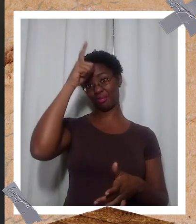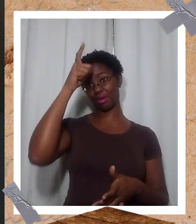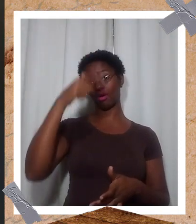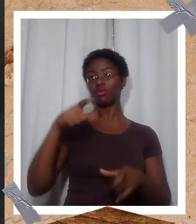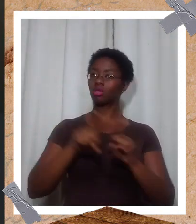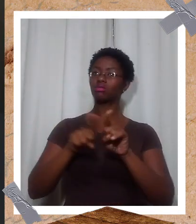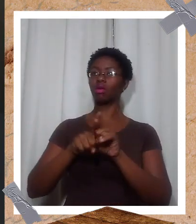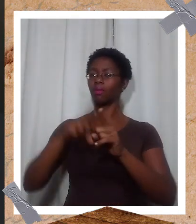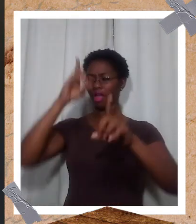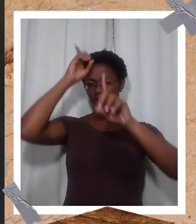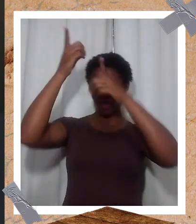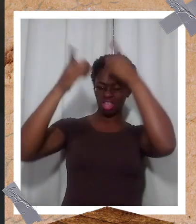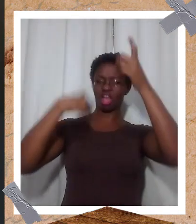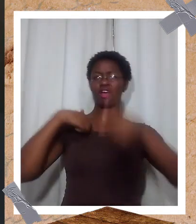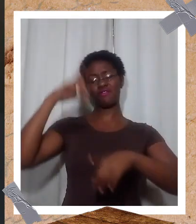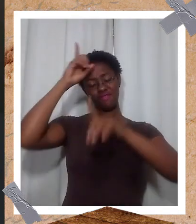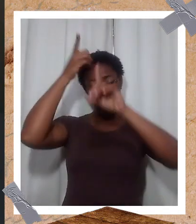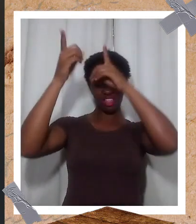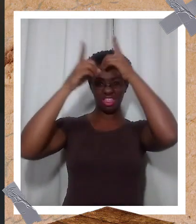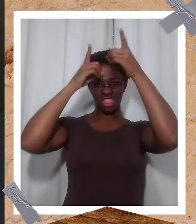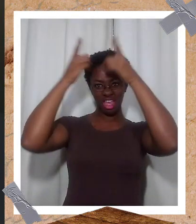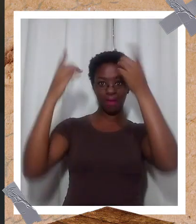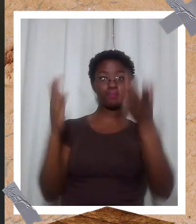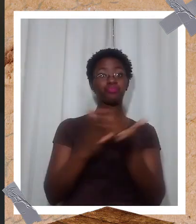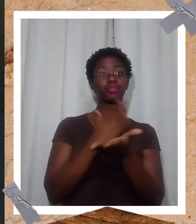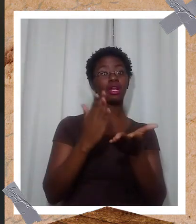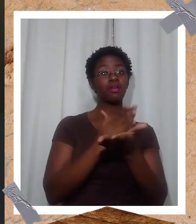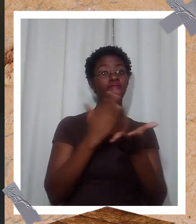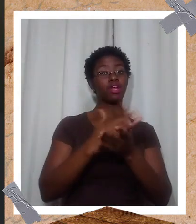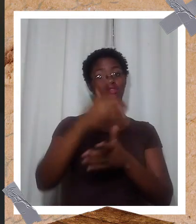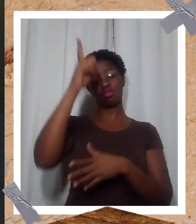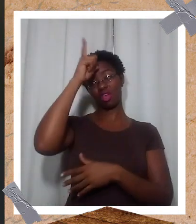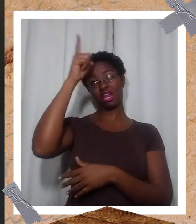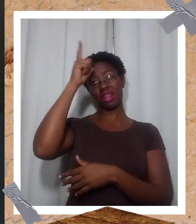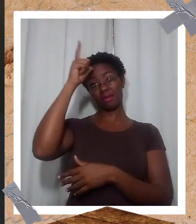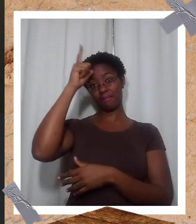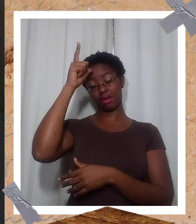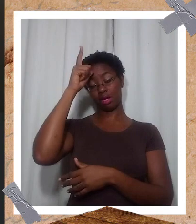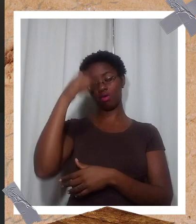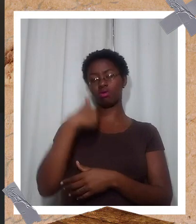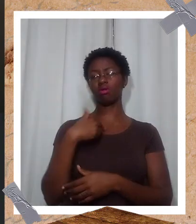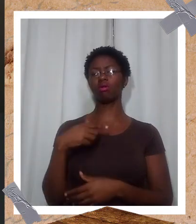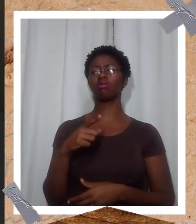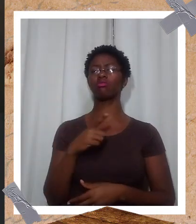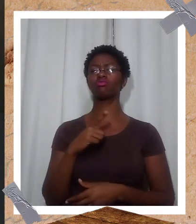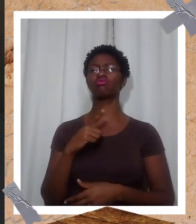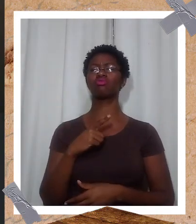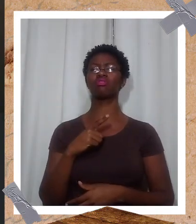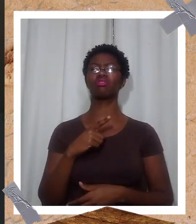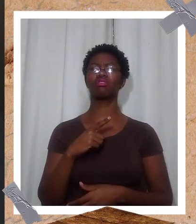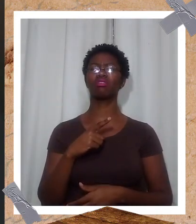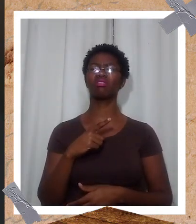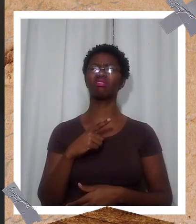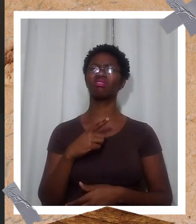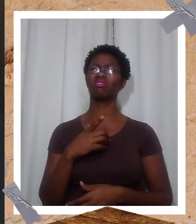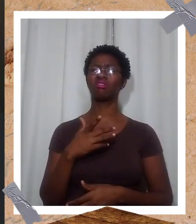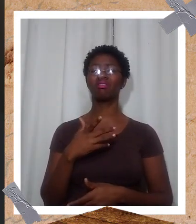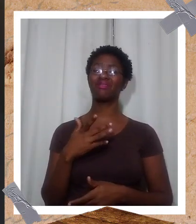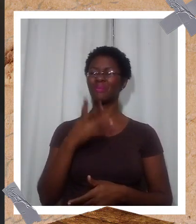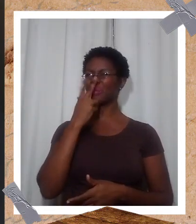muito de criar, né? No Livreiro do Alemão, eu tinha ali, digamos que, um